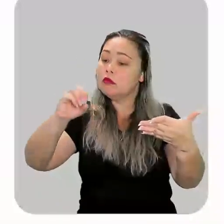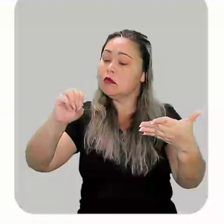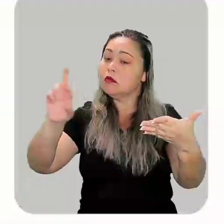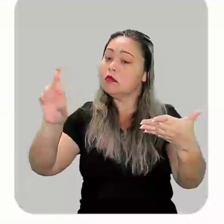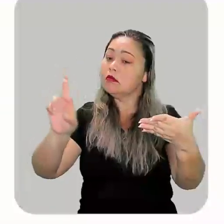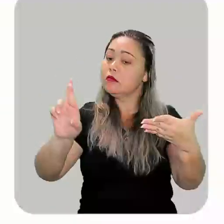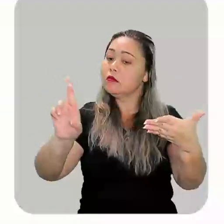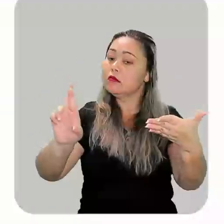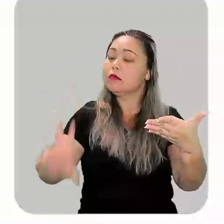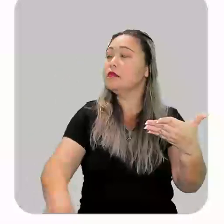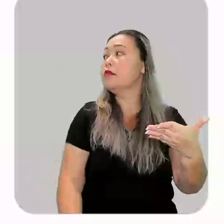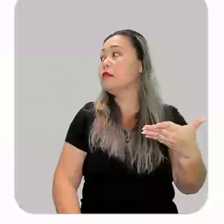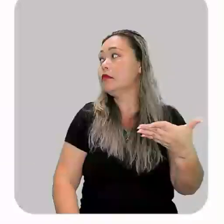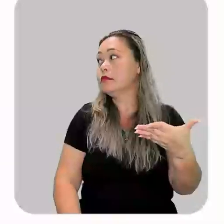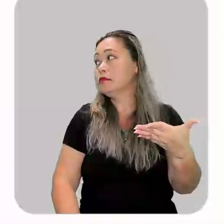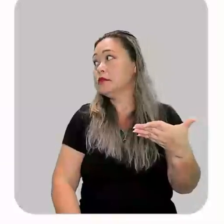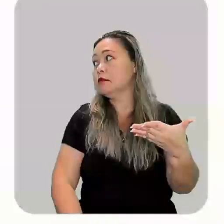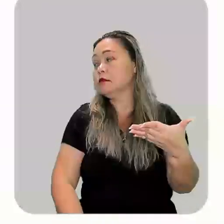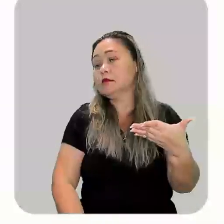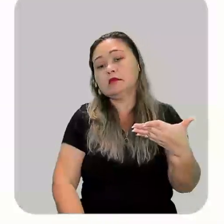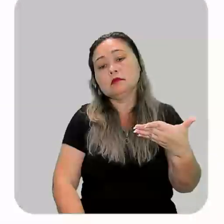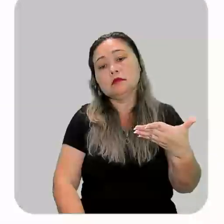de R$80.